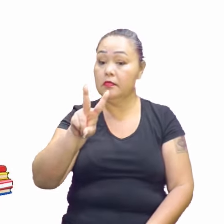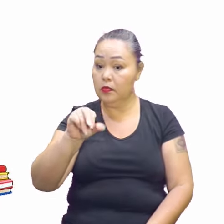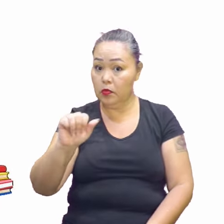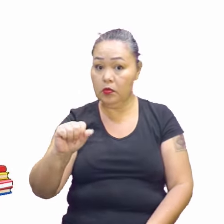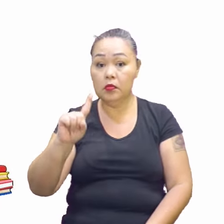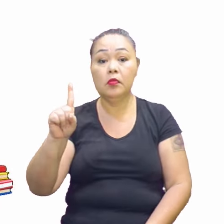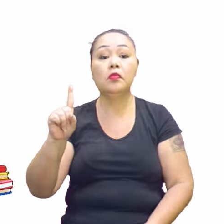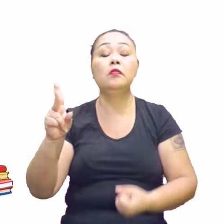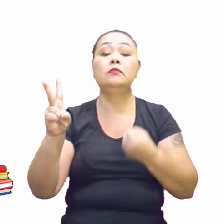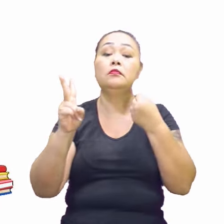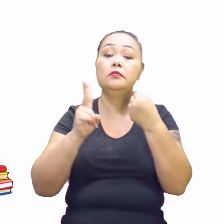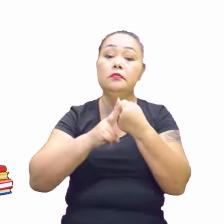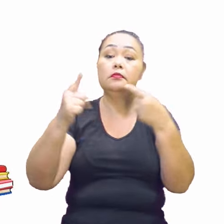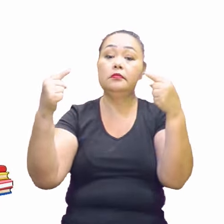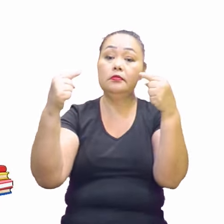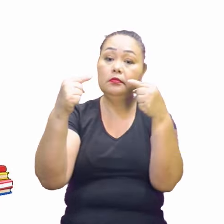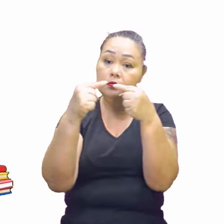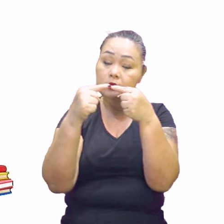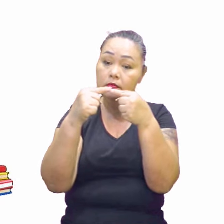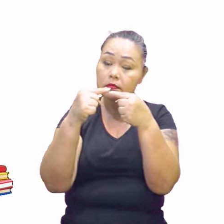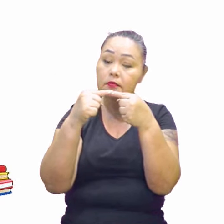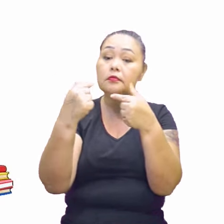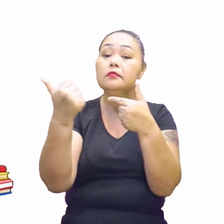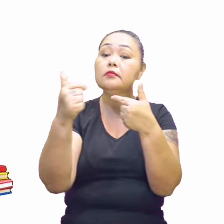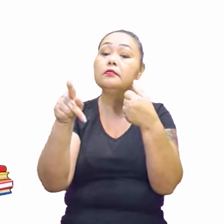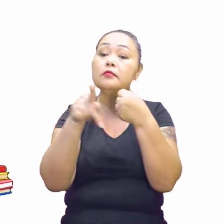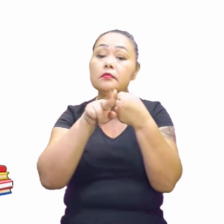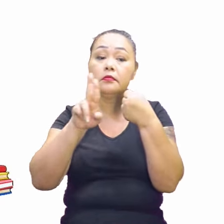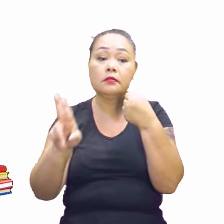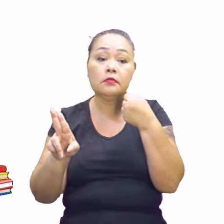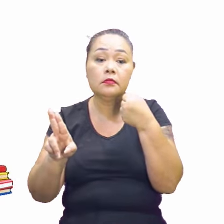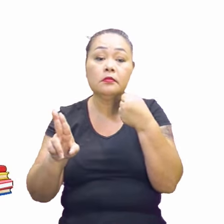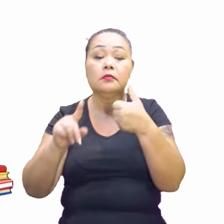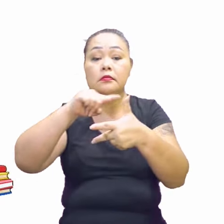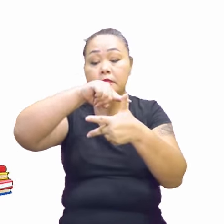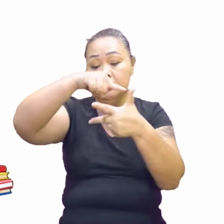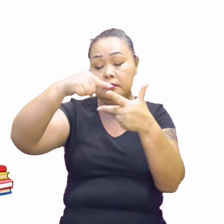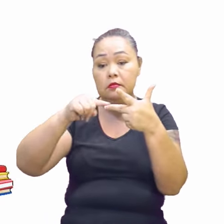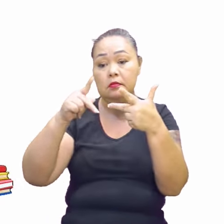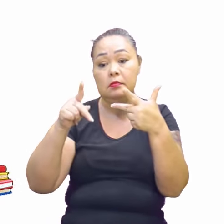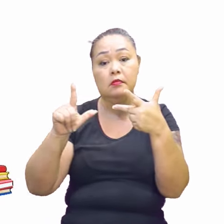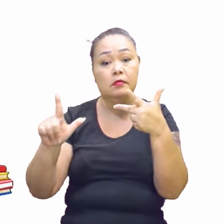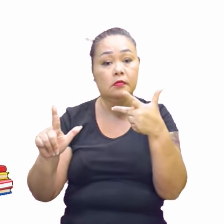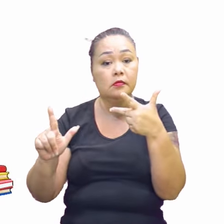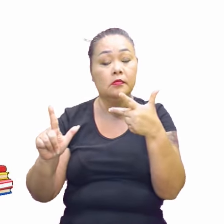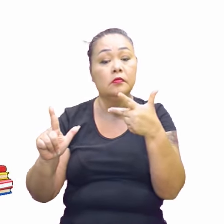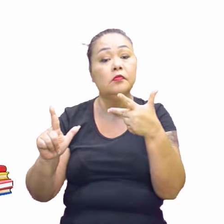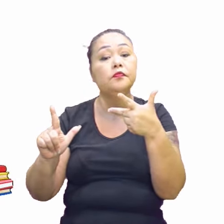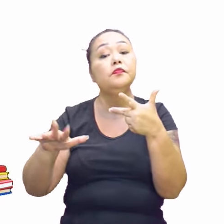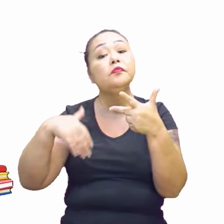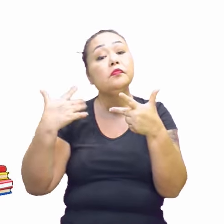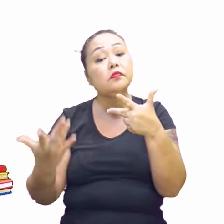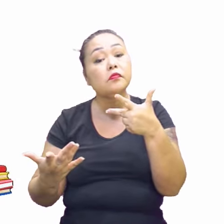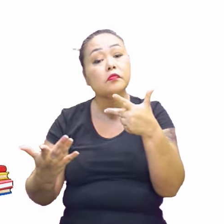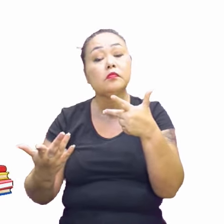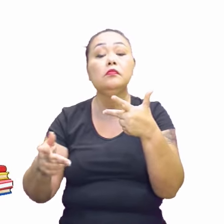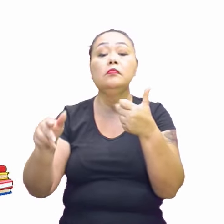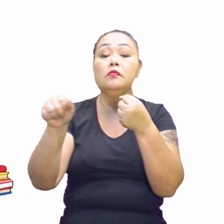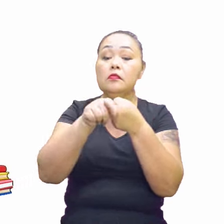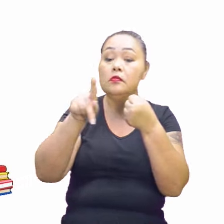vós. O verbo pode concordar com o primeiro pronome na terceira pessoa do plural ou com